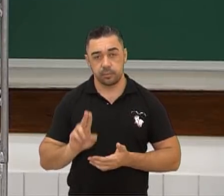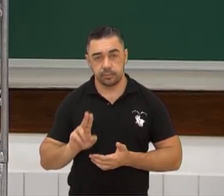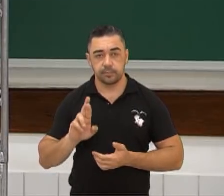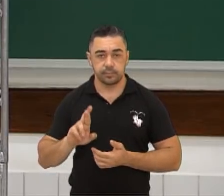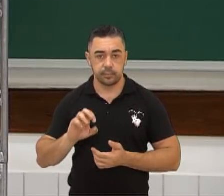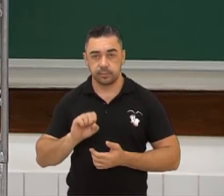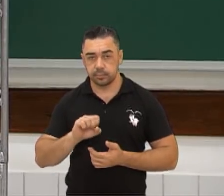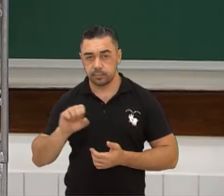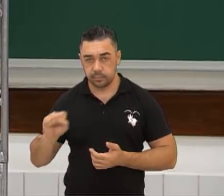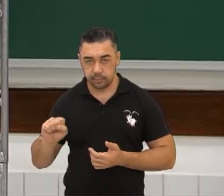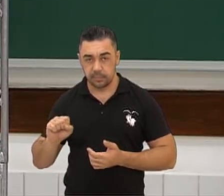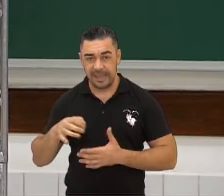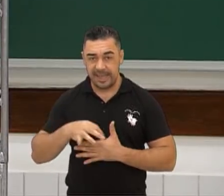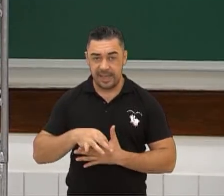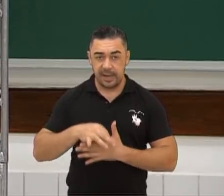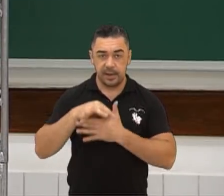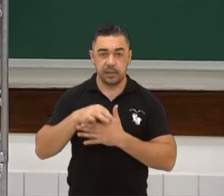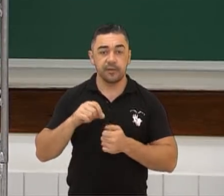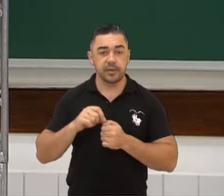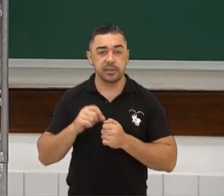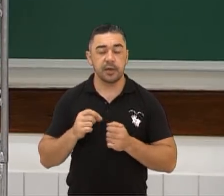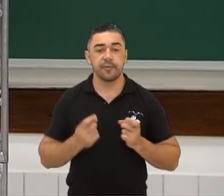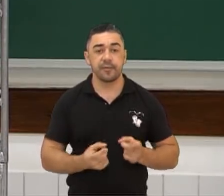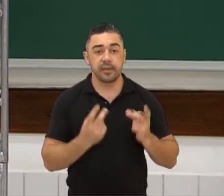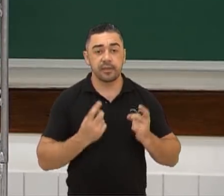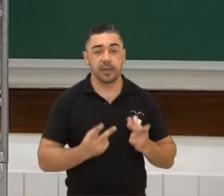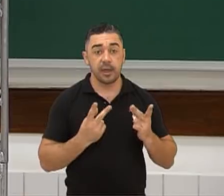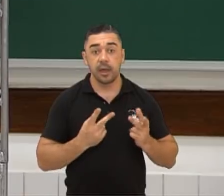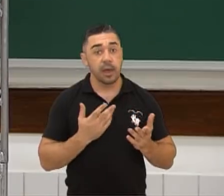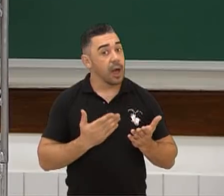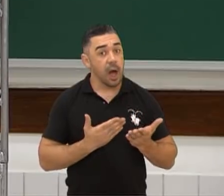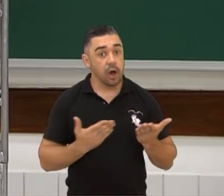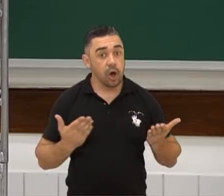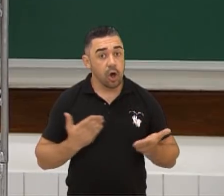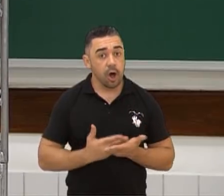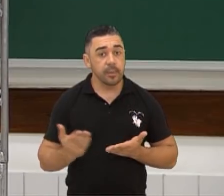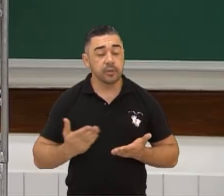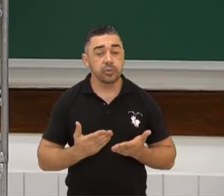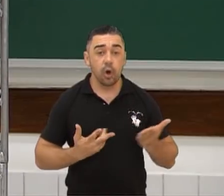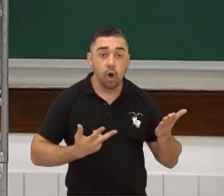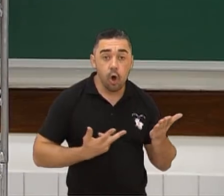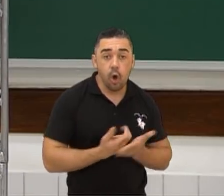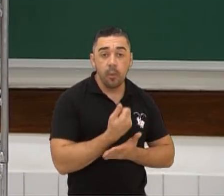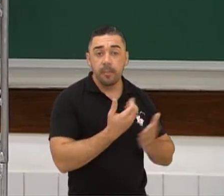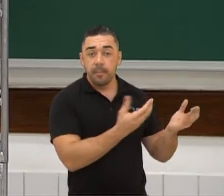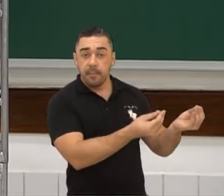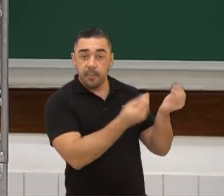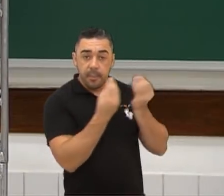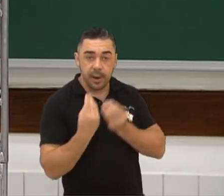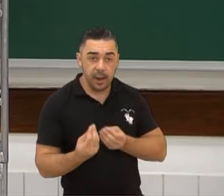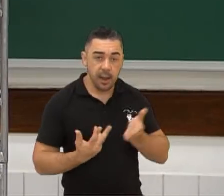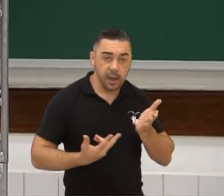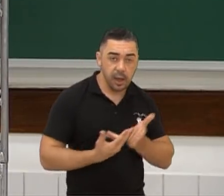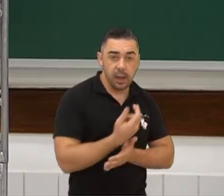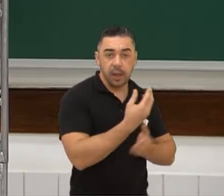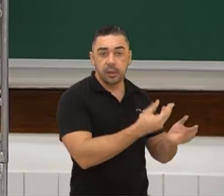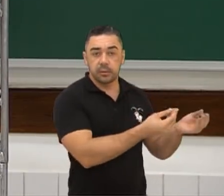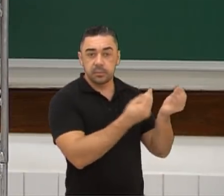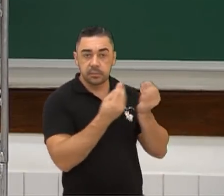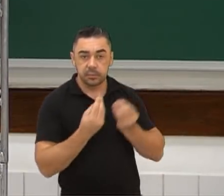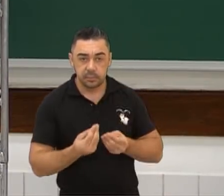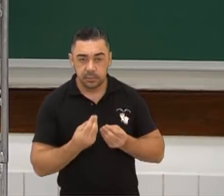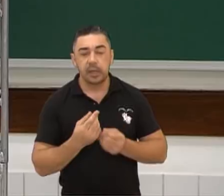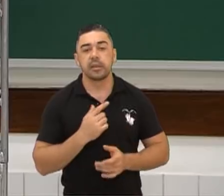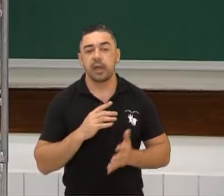era líder em produção de grãos, passou a importar grãos. Olha o tamanho dessa crise. Então você tem aí